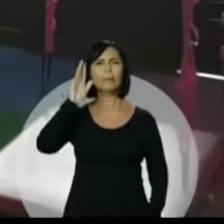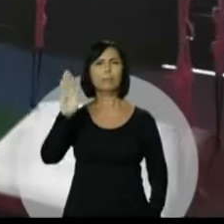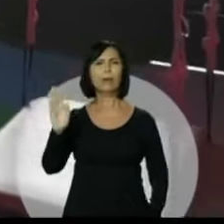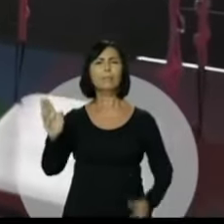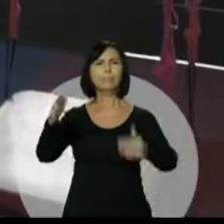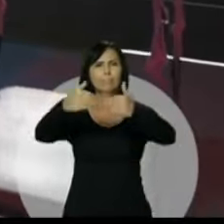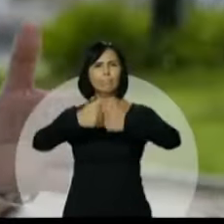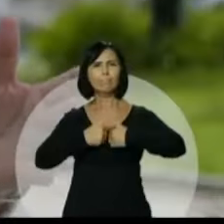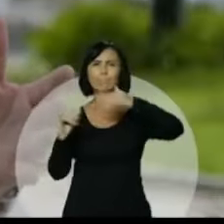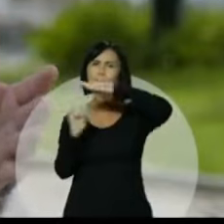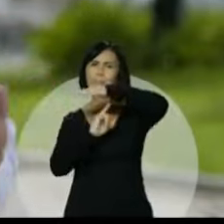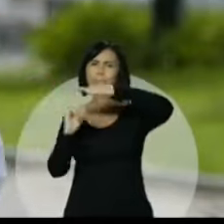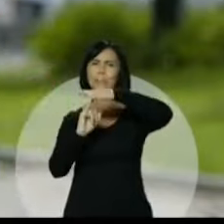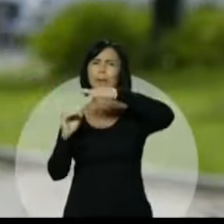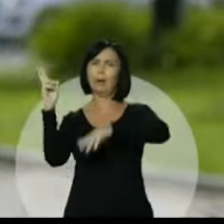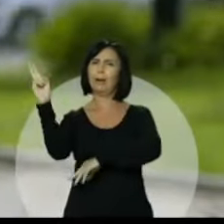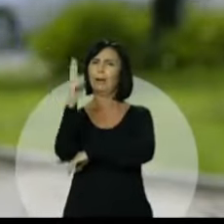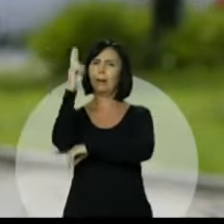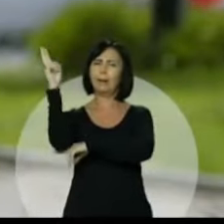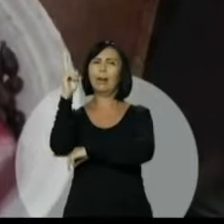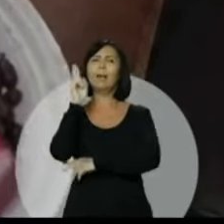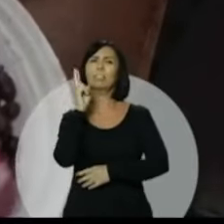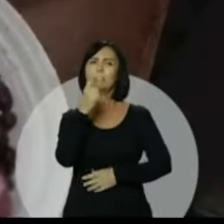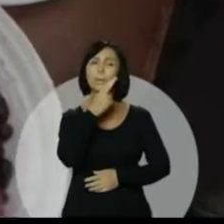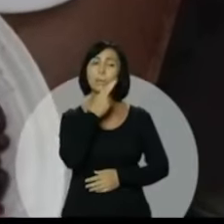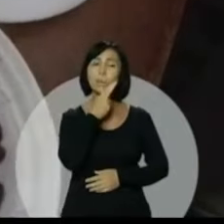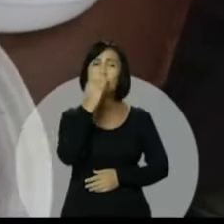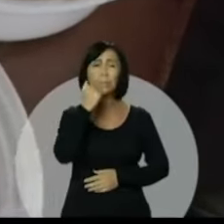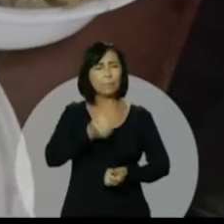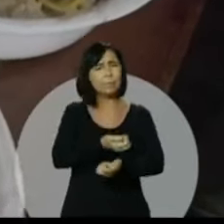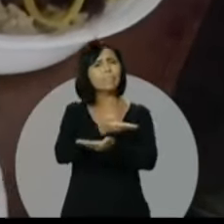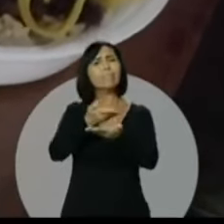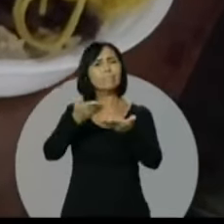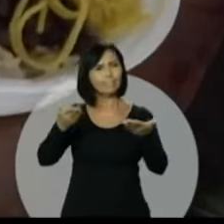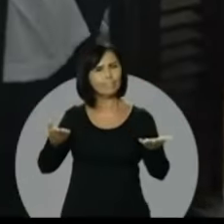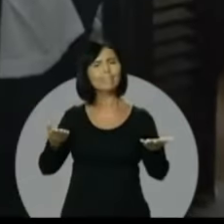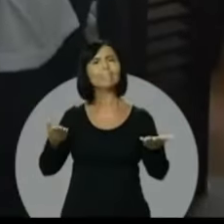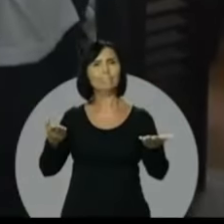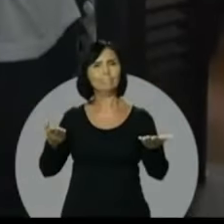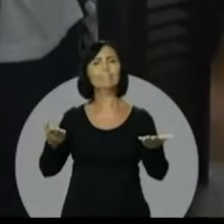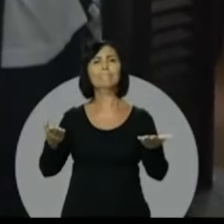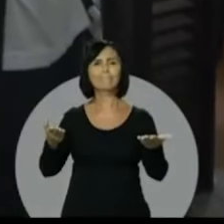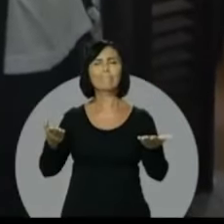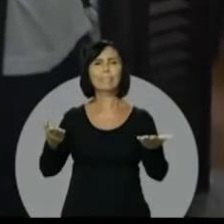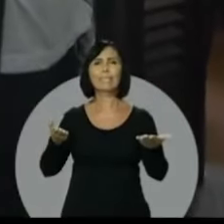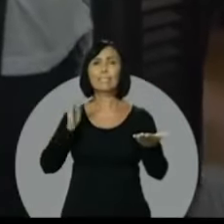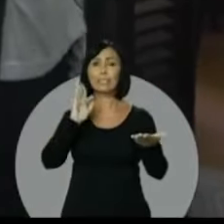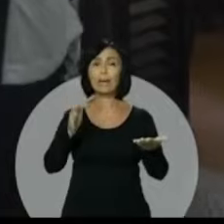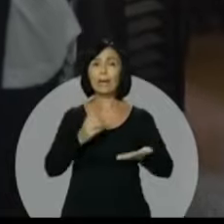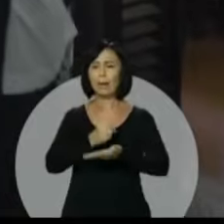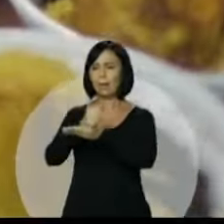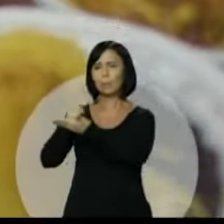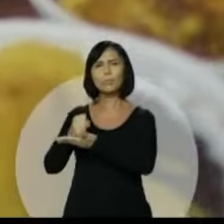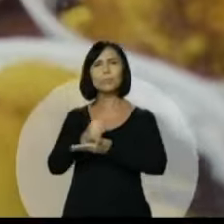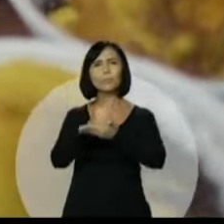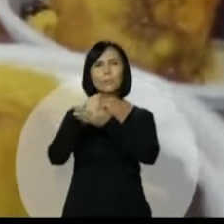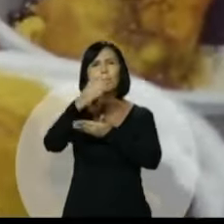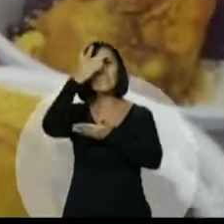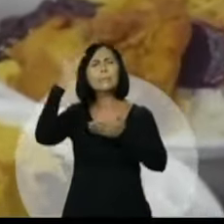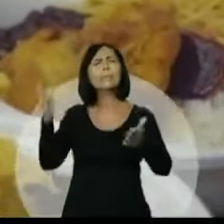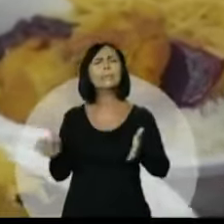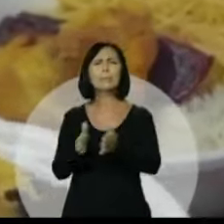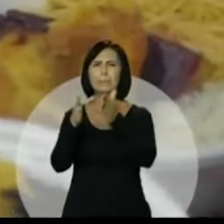do Rangel. Enquanto isso, restaurantes populares e programas como Tá na Mesa e Prato Cheio estão garantindo comida para quem